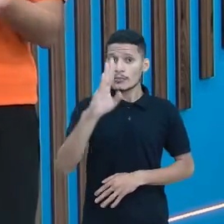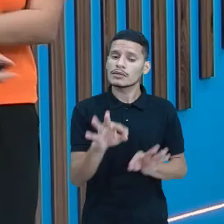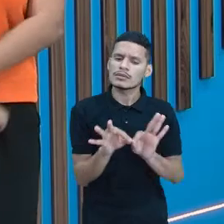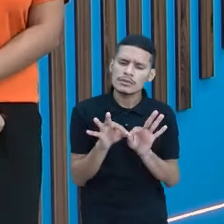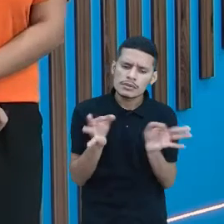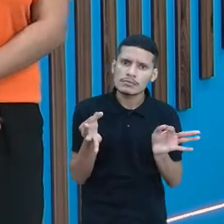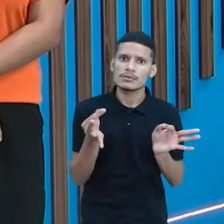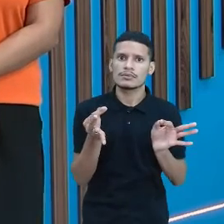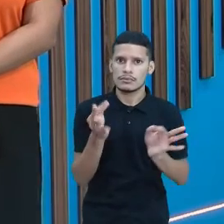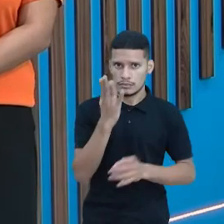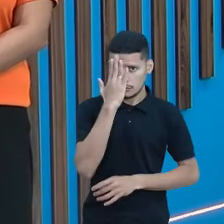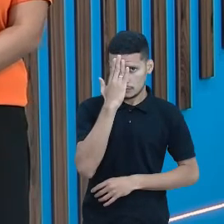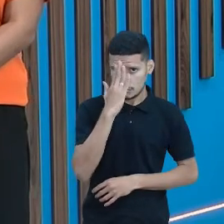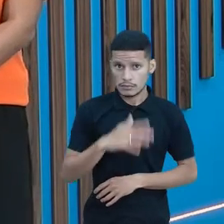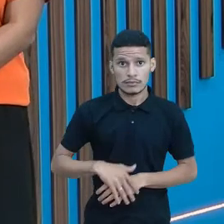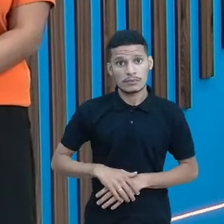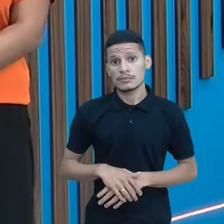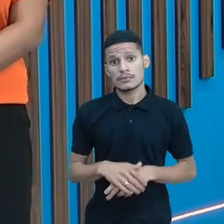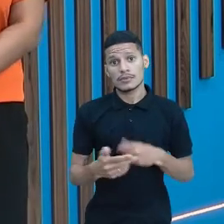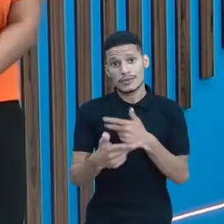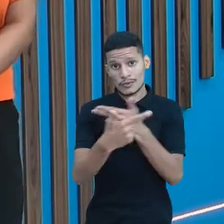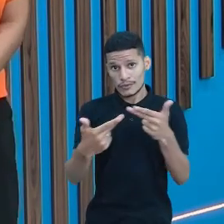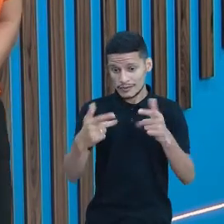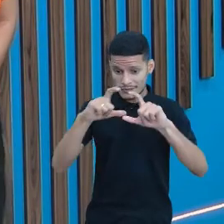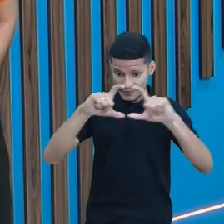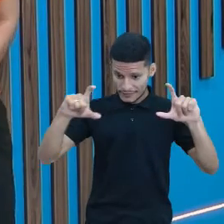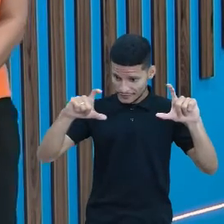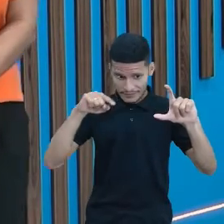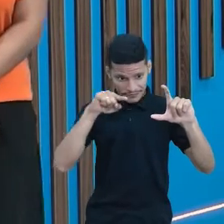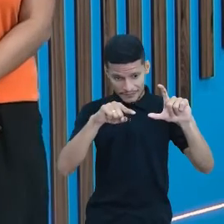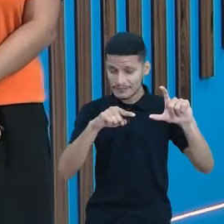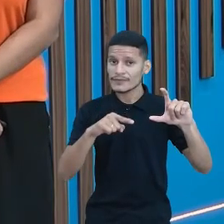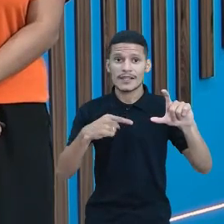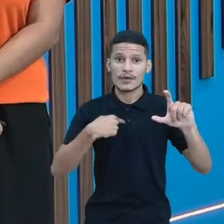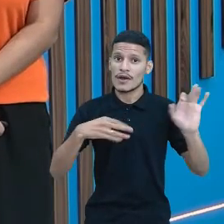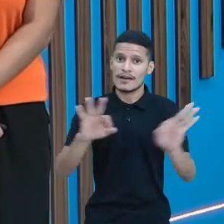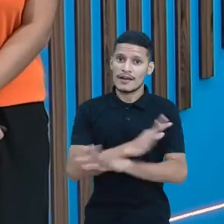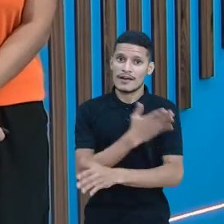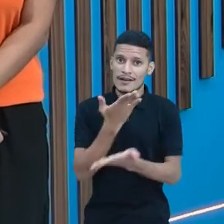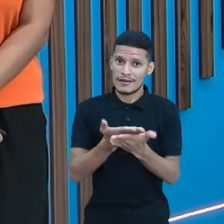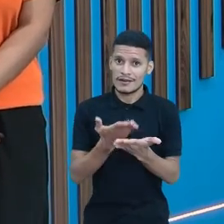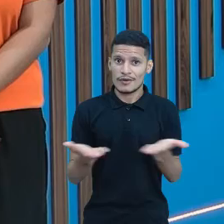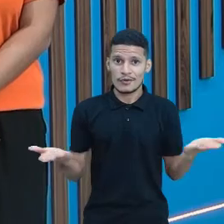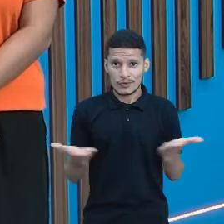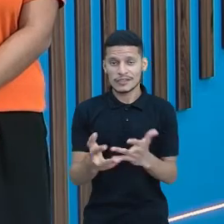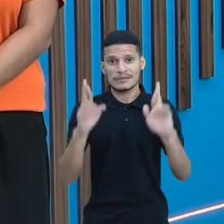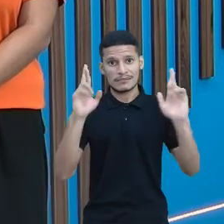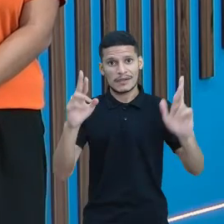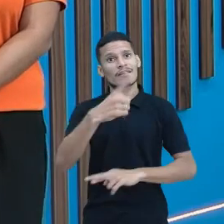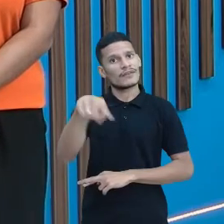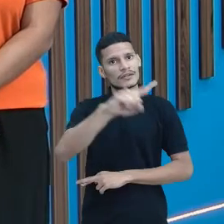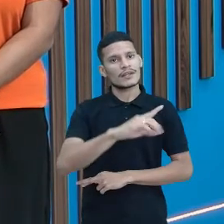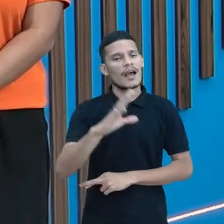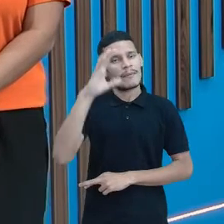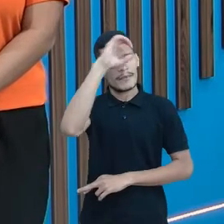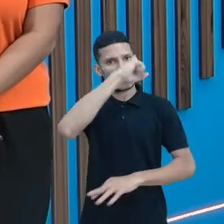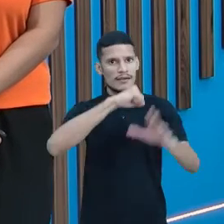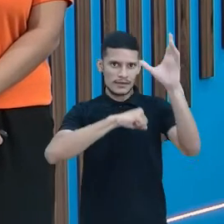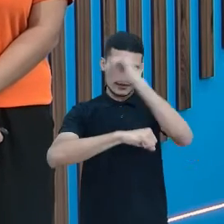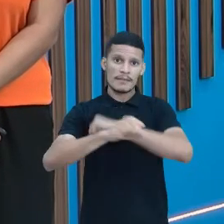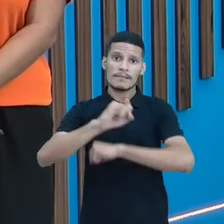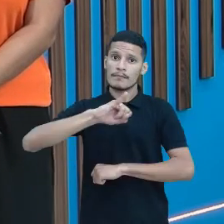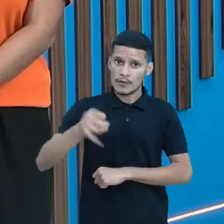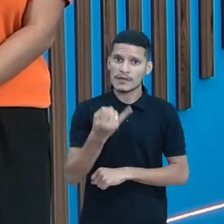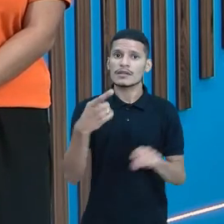né? Então, com essas belíssimas palavras, eu encerro a aula de hoje. Eu espero que vocês tenham aprendido, aproveitado,